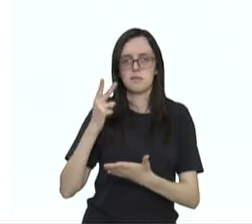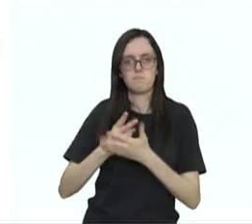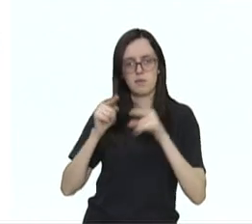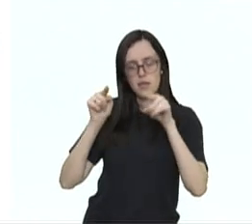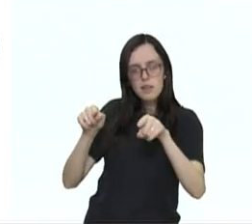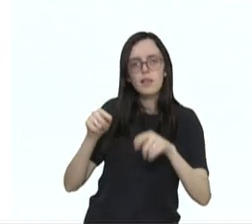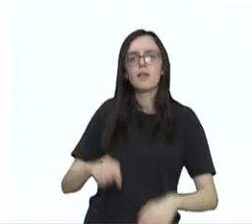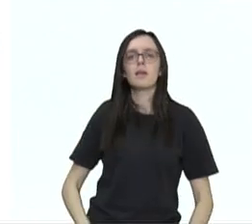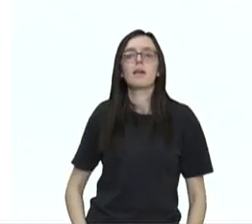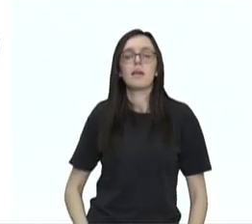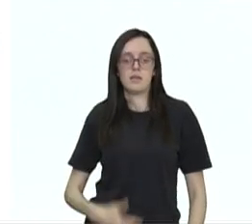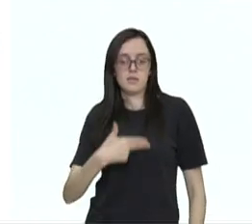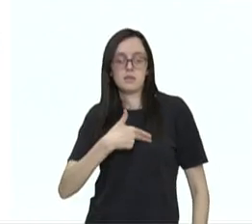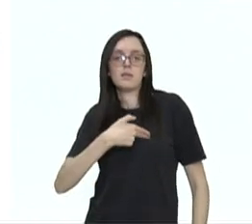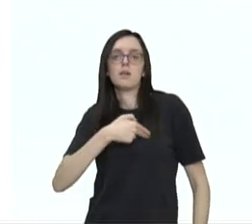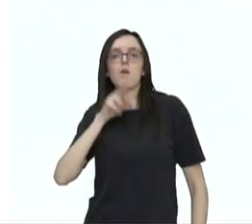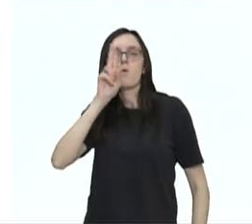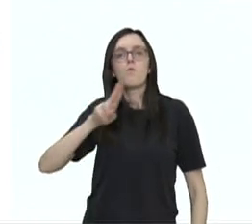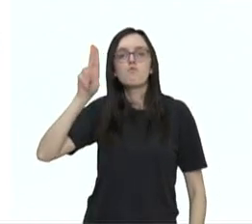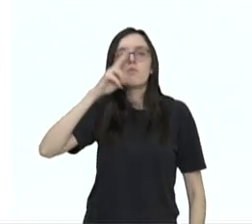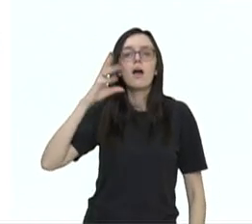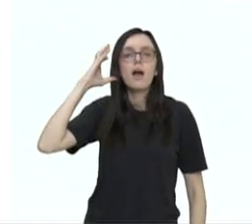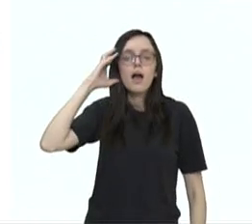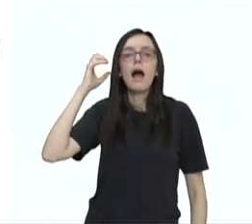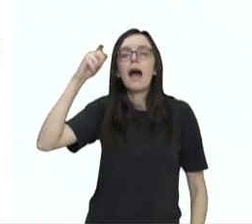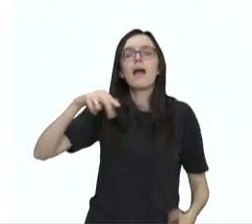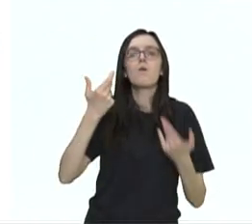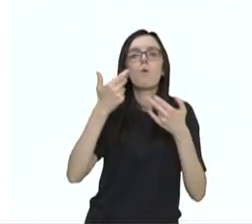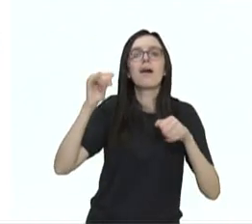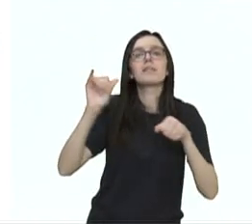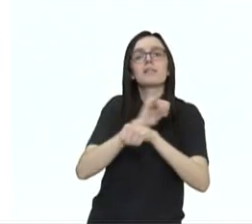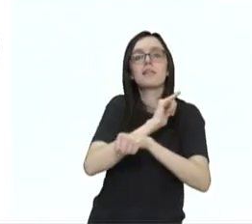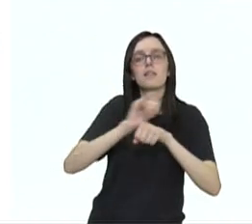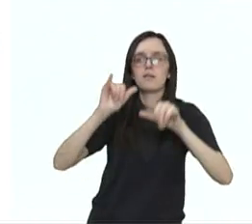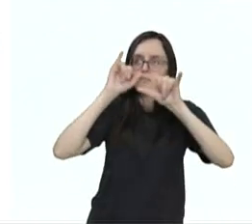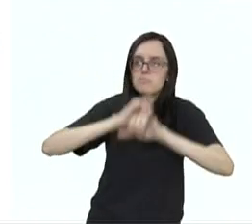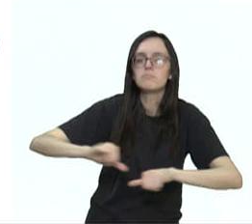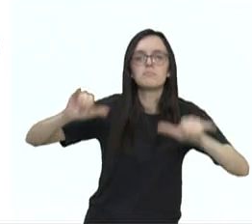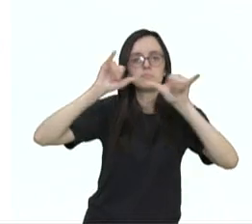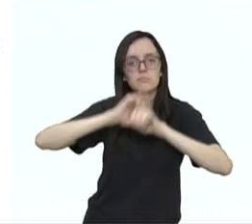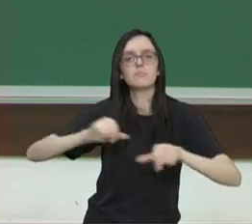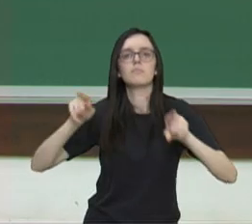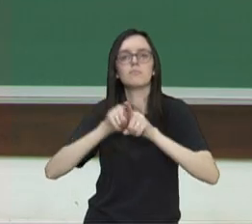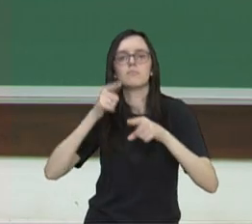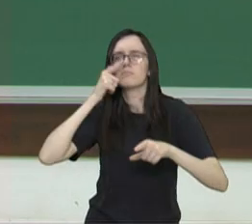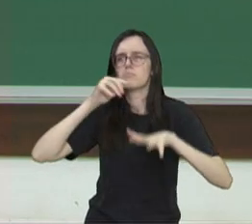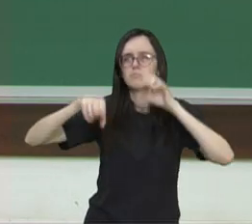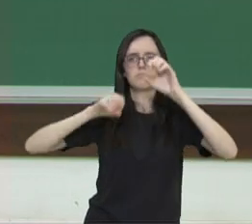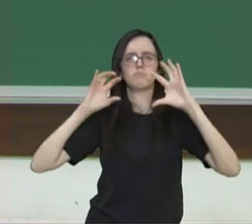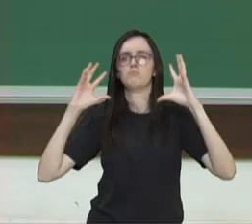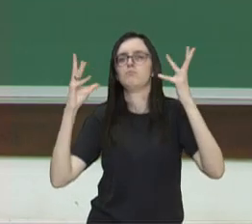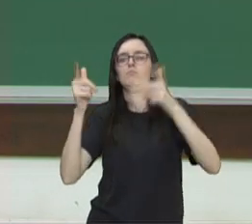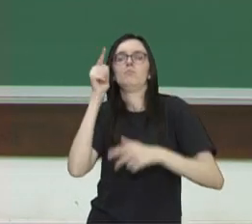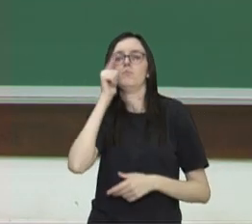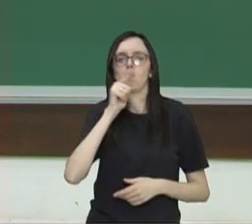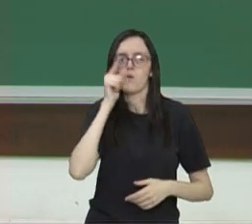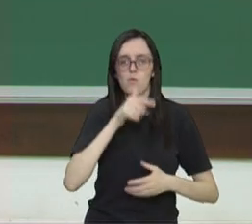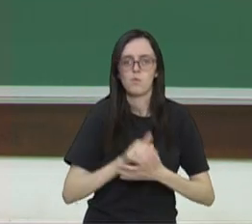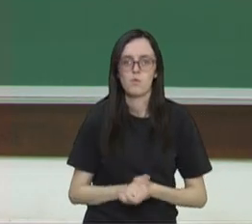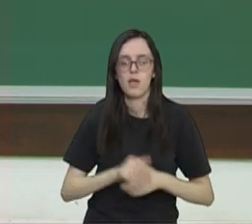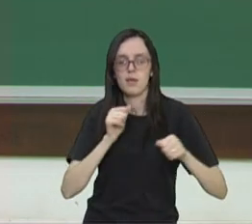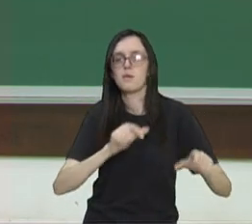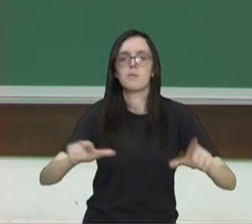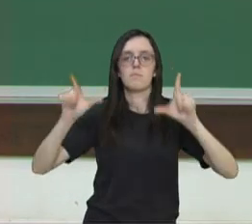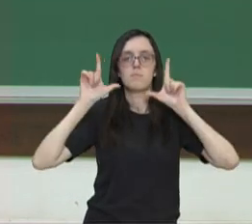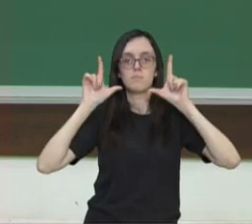o Getúlio Vargas usou o rádio como um instrumento de propaganda e de alcance popular. Lembra do programa